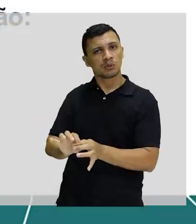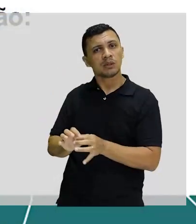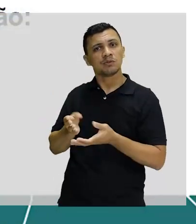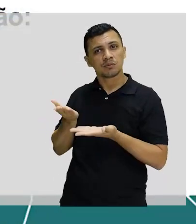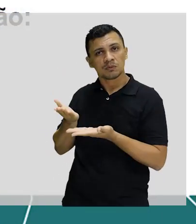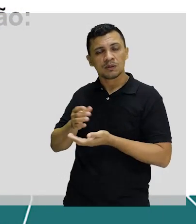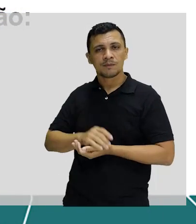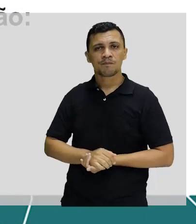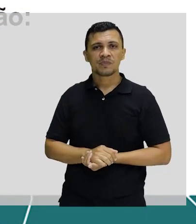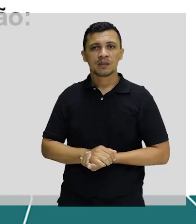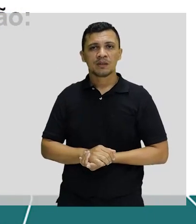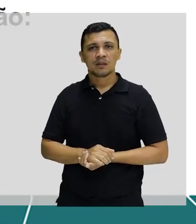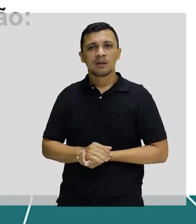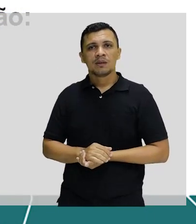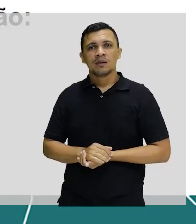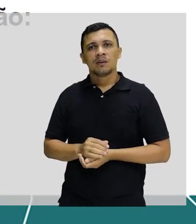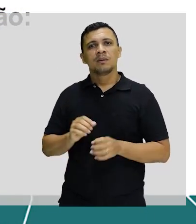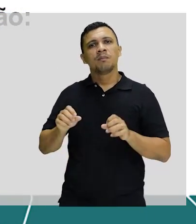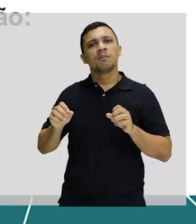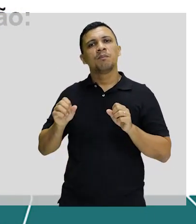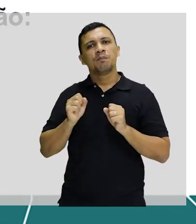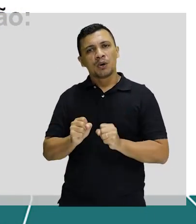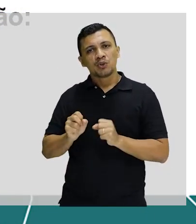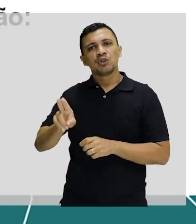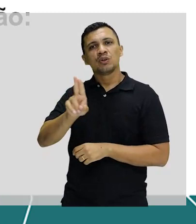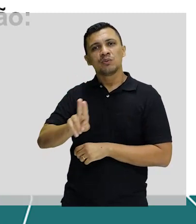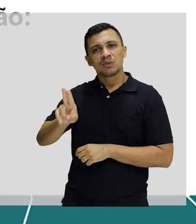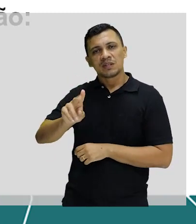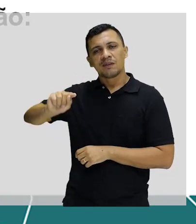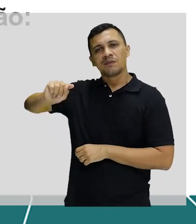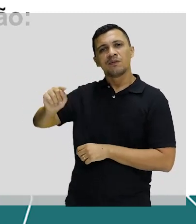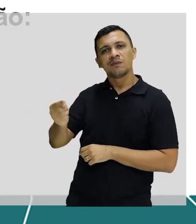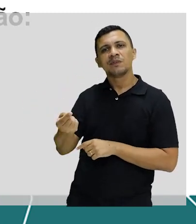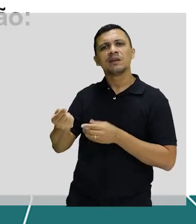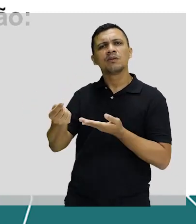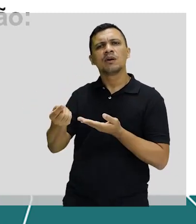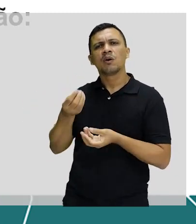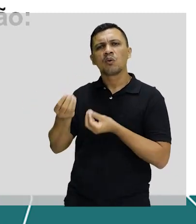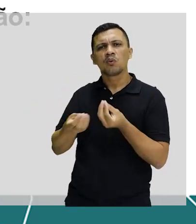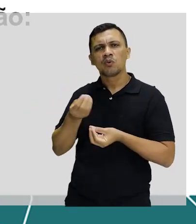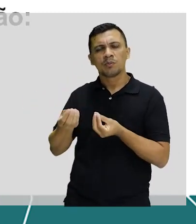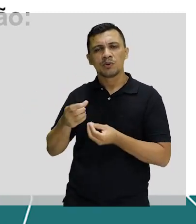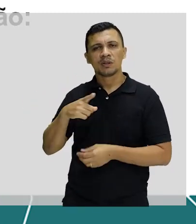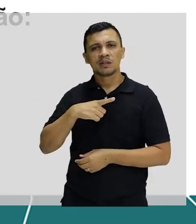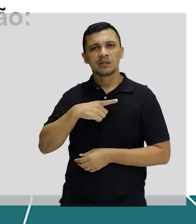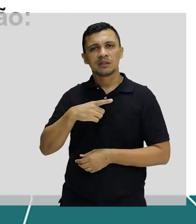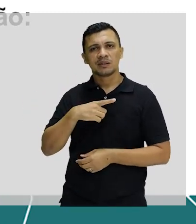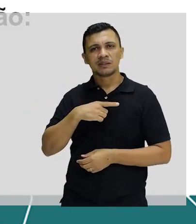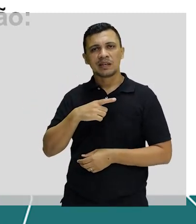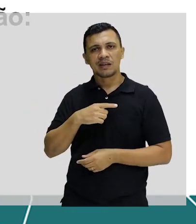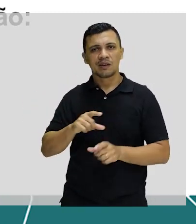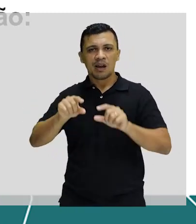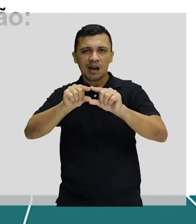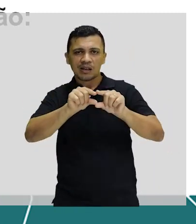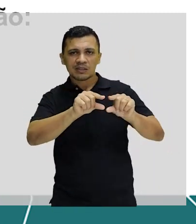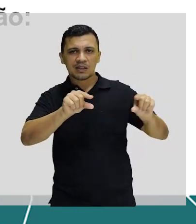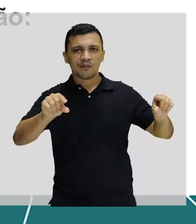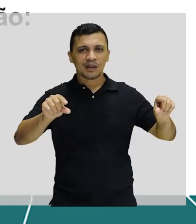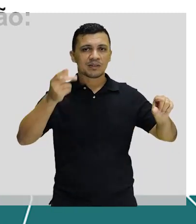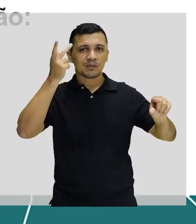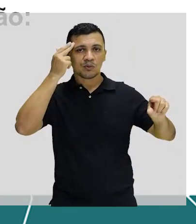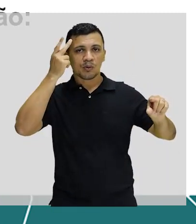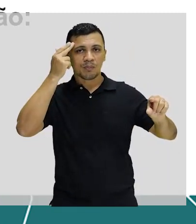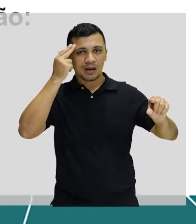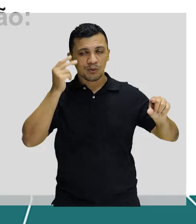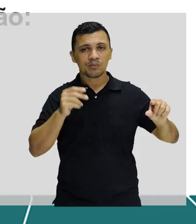A vírgula é facultativa. Antes do adjunto adverbial, na ordem direta, nós temos a ordem direta e a ordem indireta, né? Ela saiu